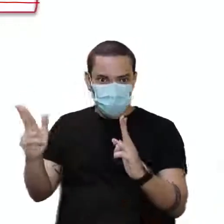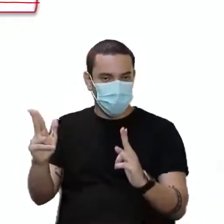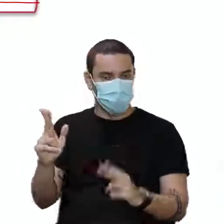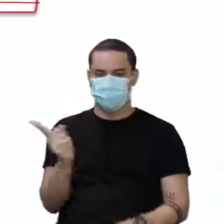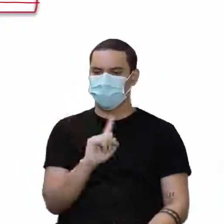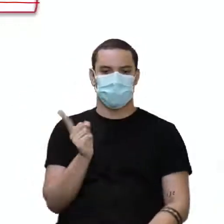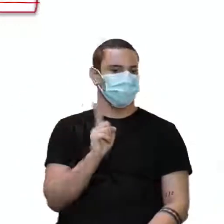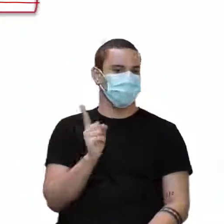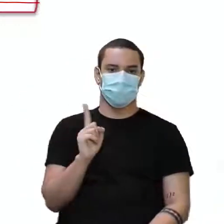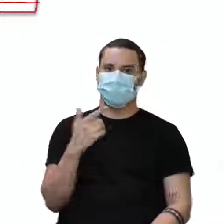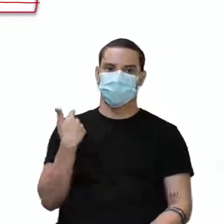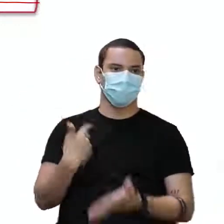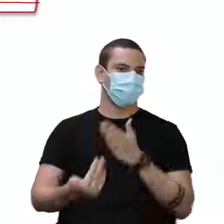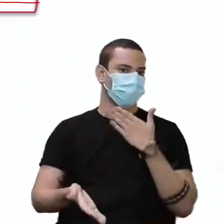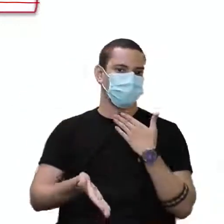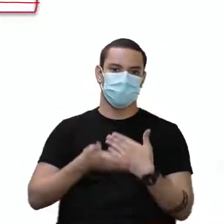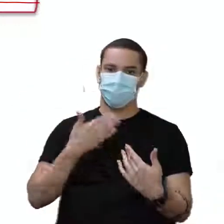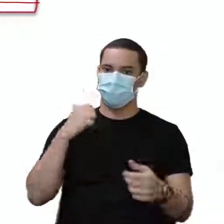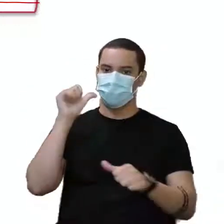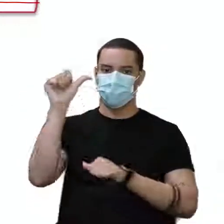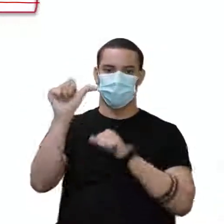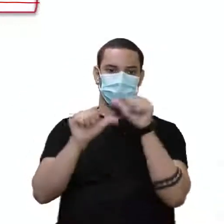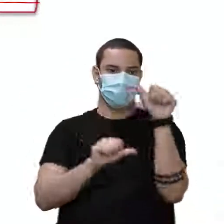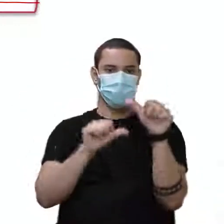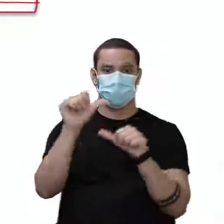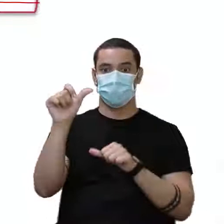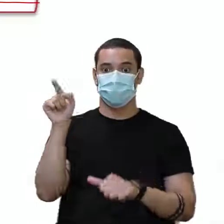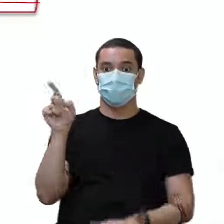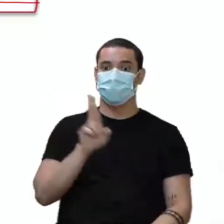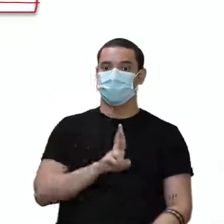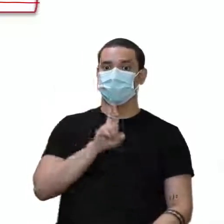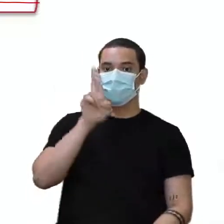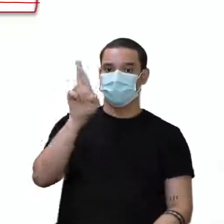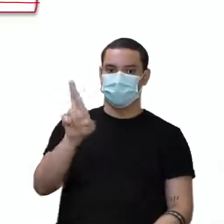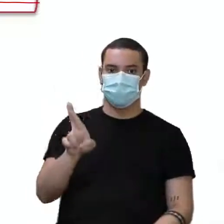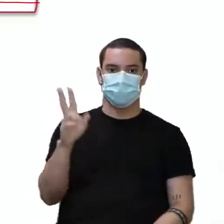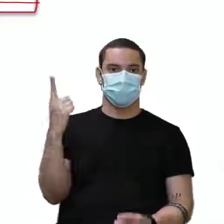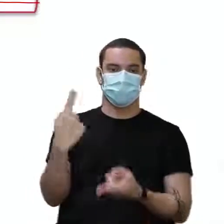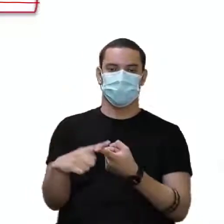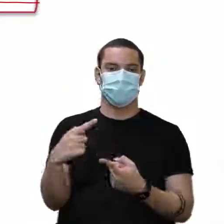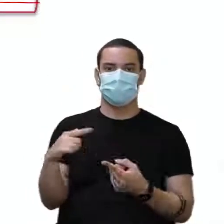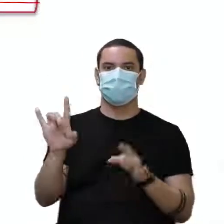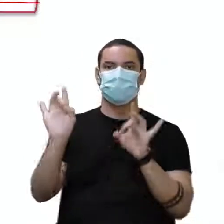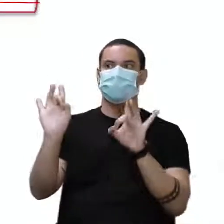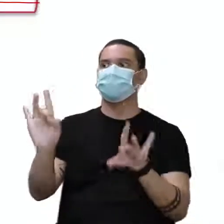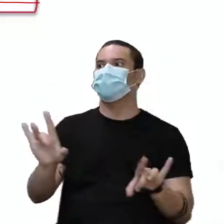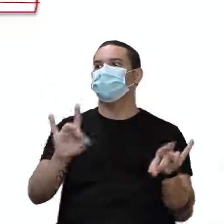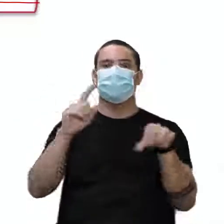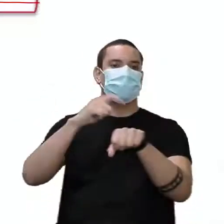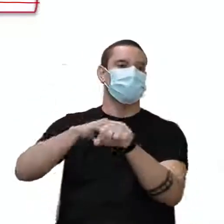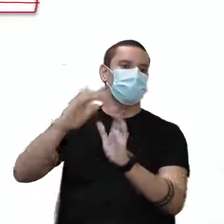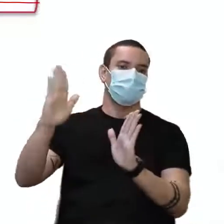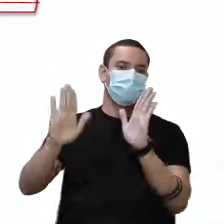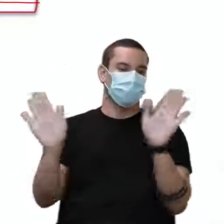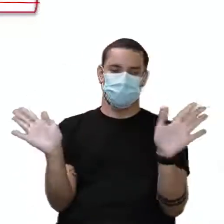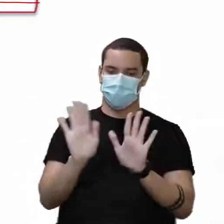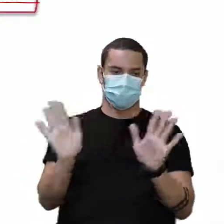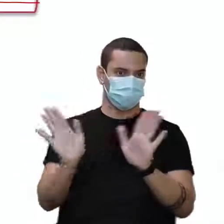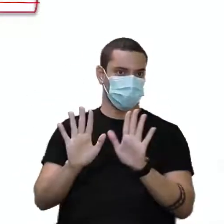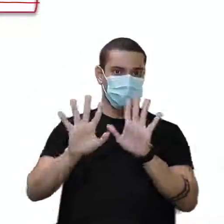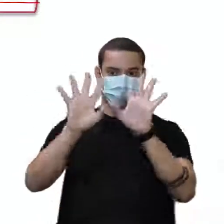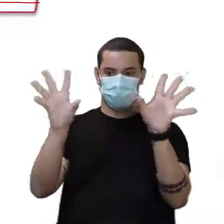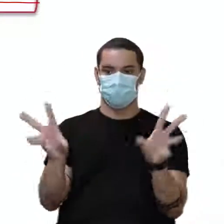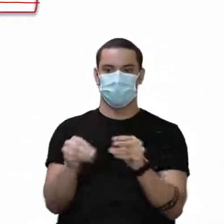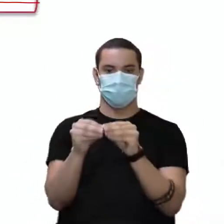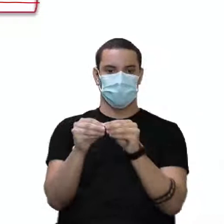viu? Aqui ele optou responder com presente perfeito porque ele não foi específico no tempo. Ele não disse quando